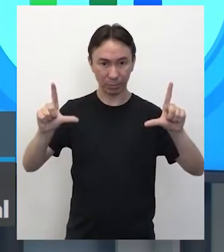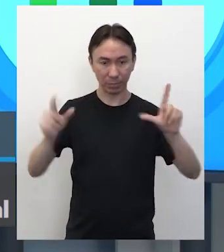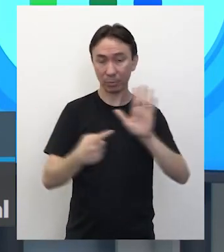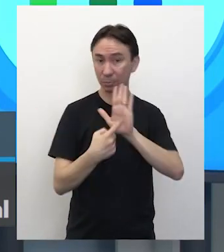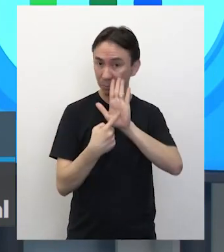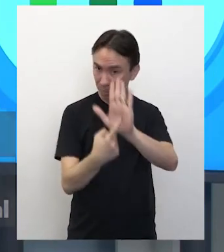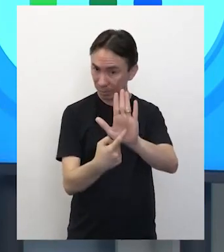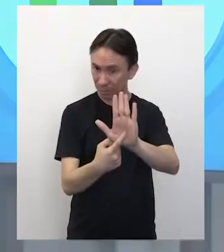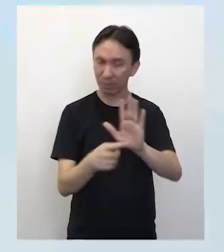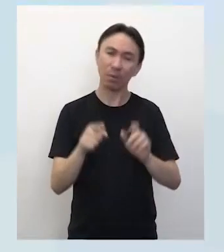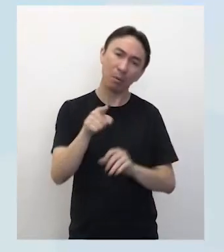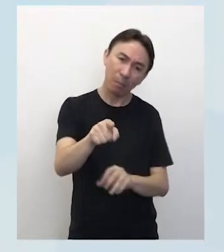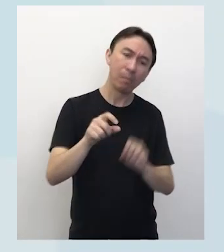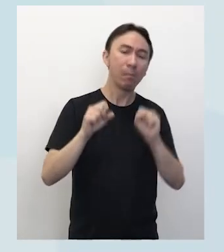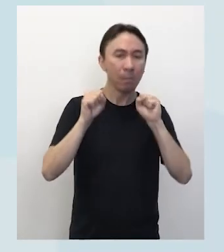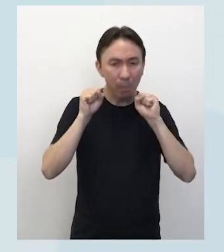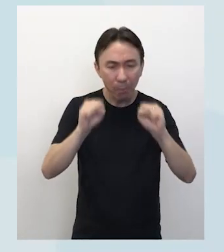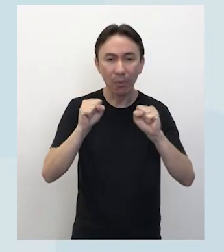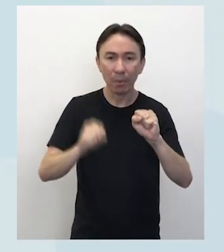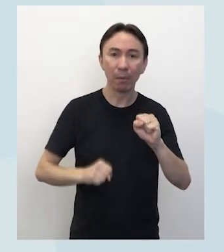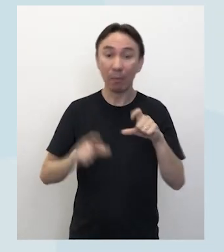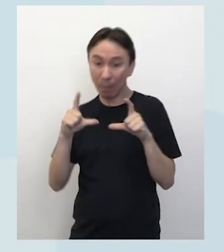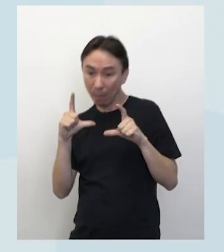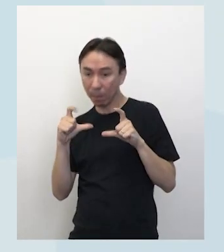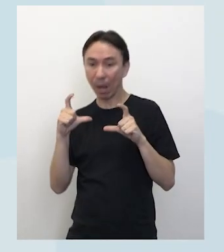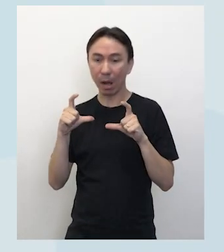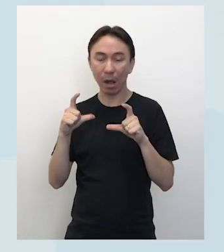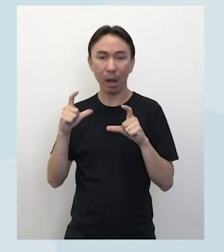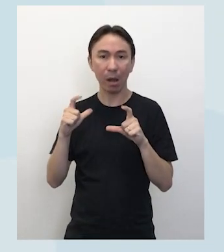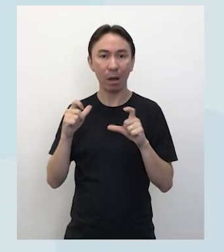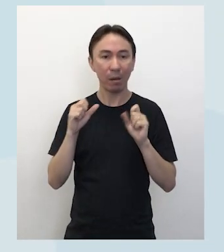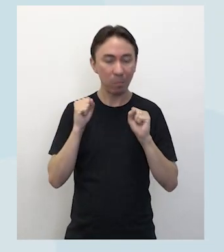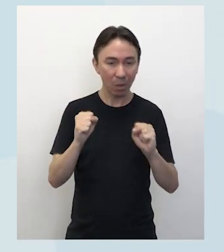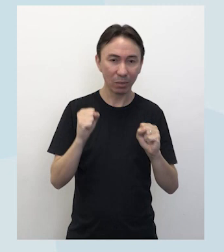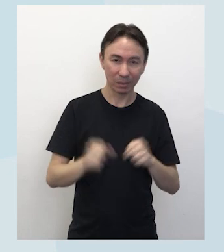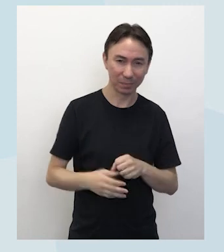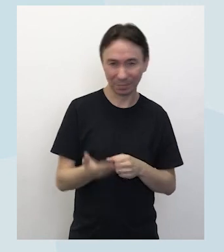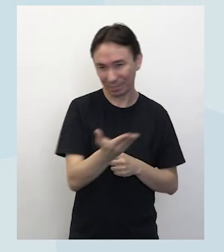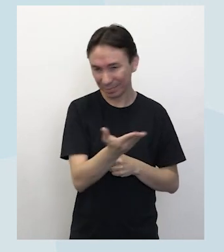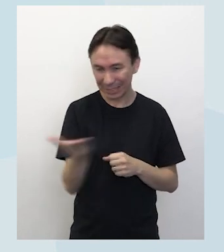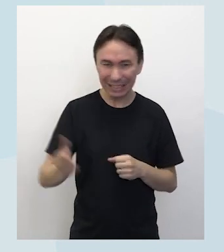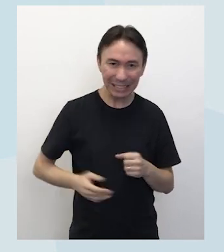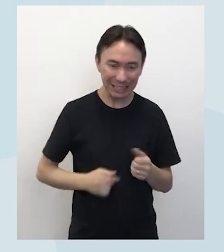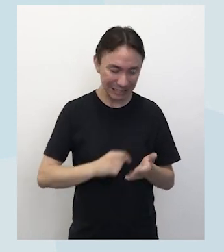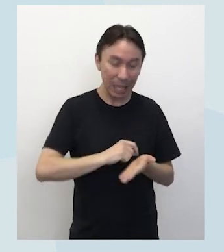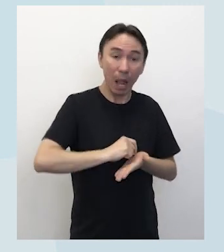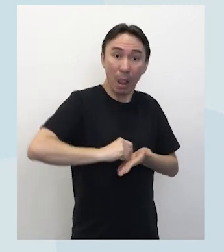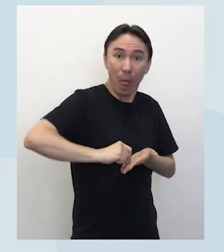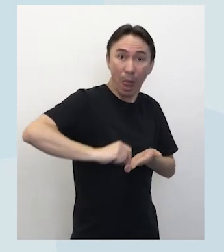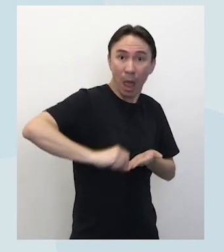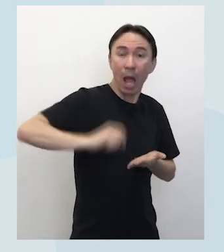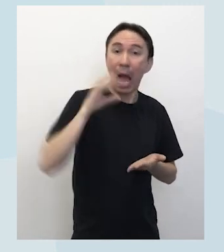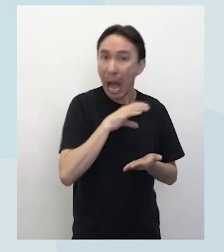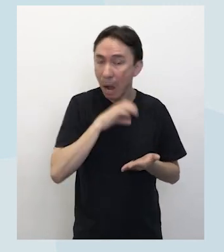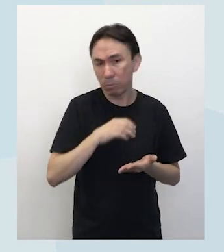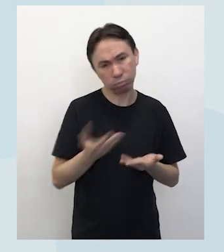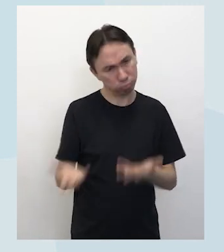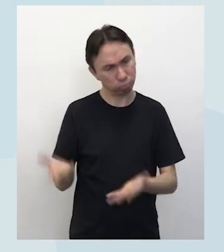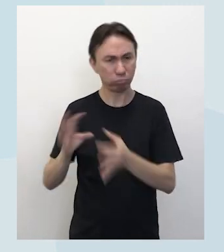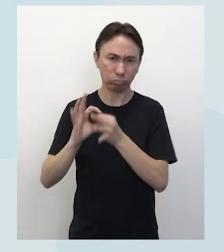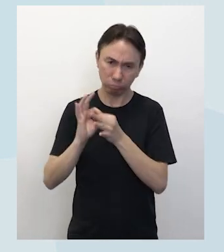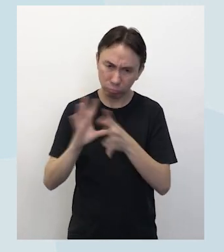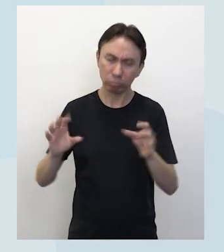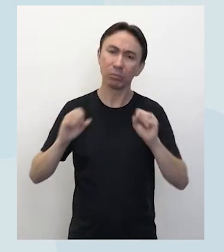podem fazer um print, tirar uma fotinho, ou aqueles que têm a escrita mais veloz também podem escrever